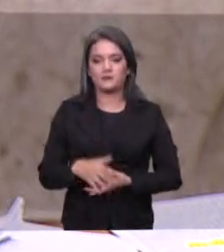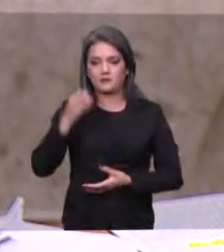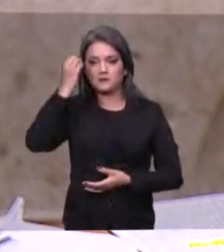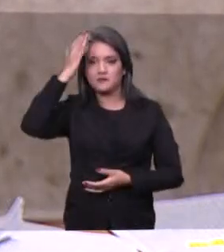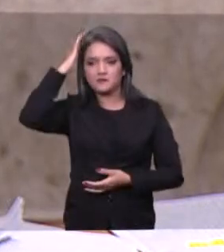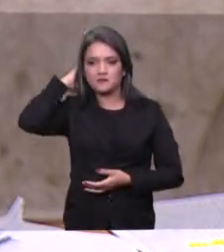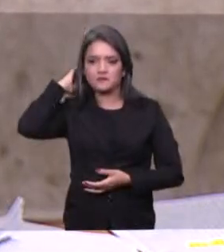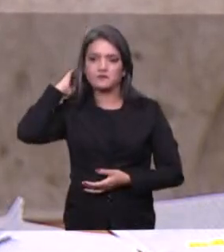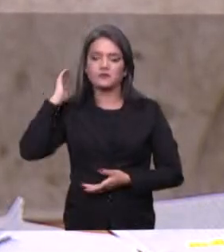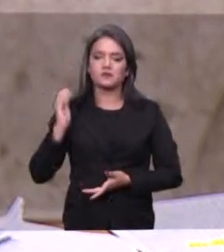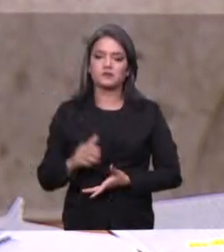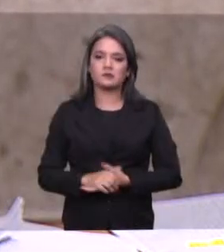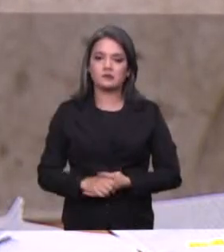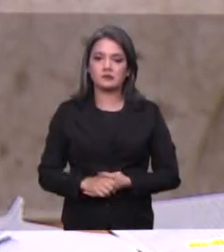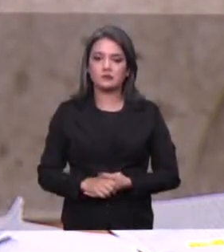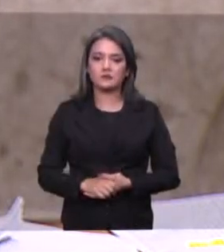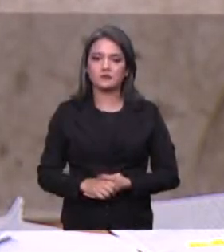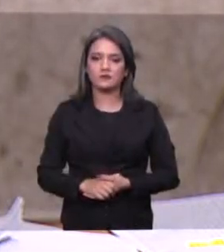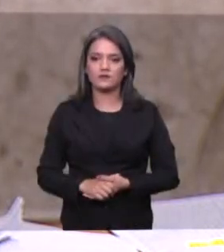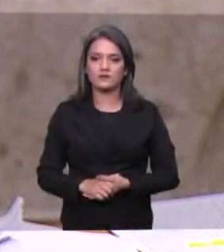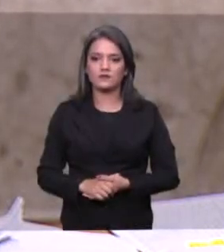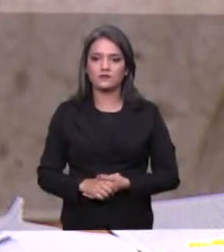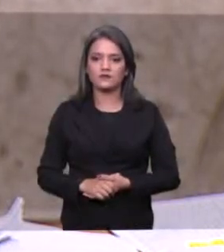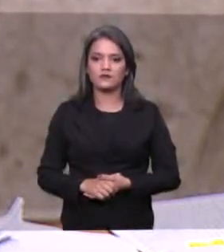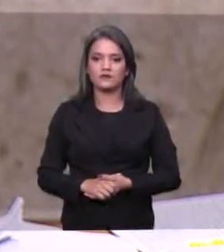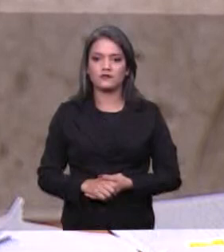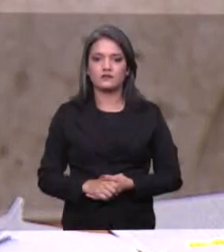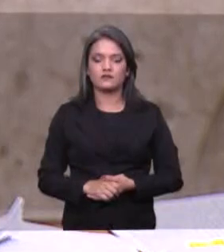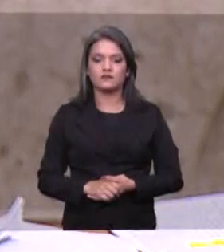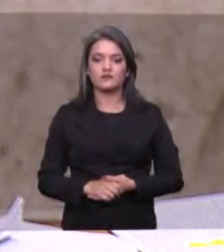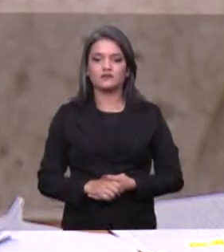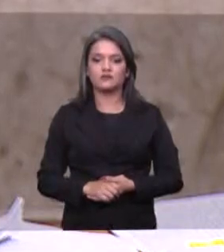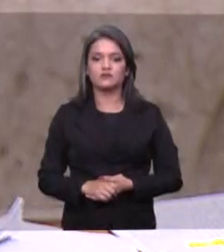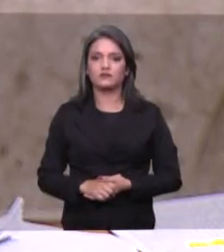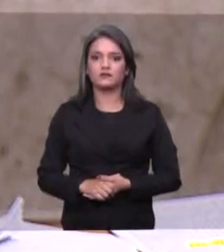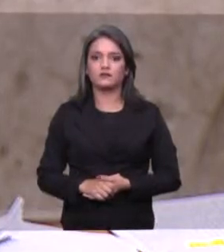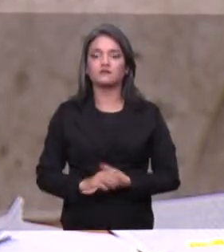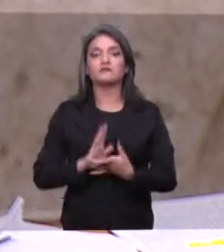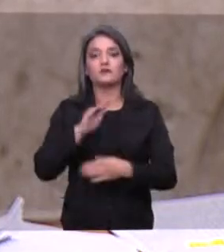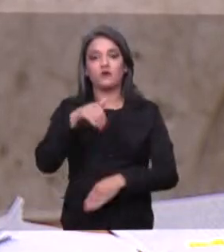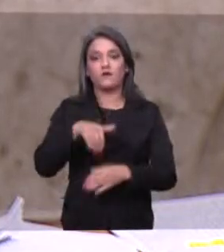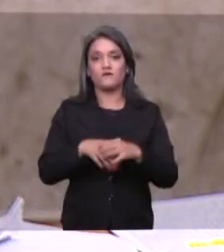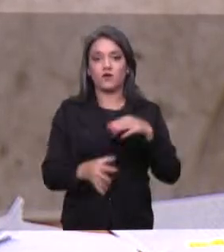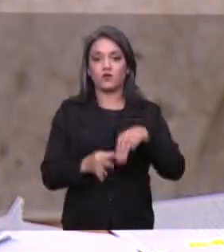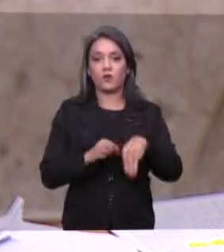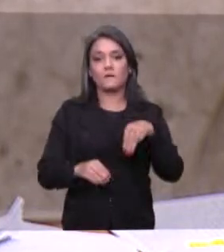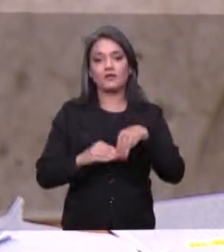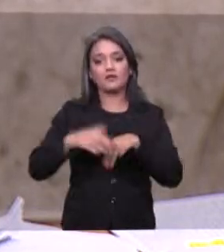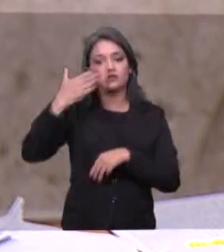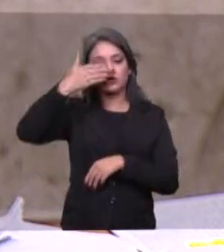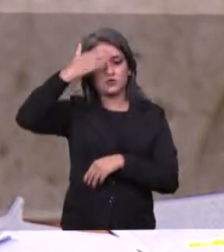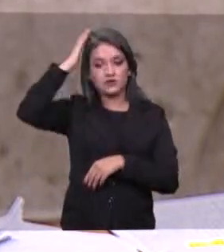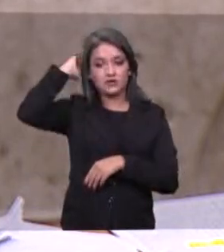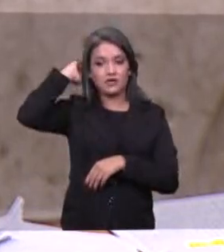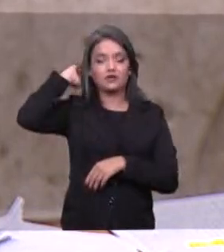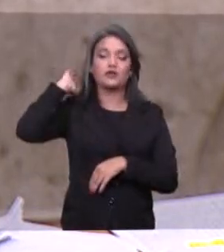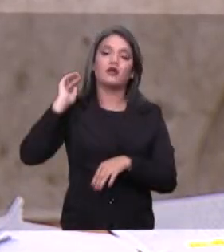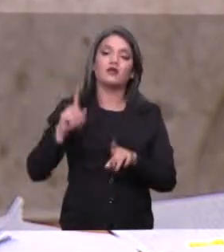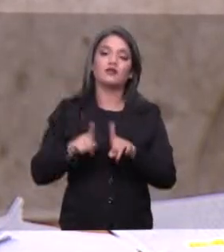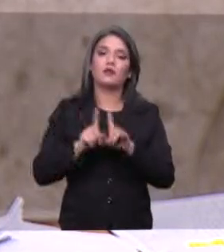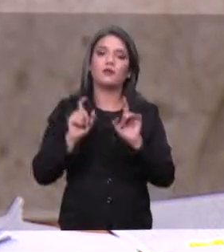Fux, no voto antes proferido. Do voto do ministro Zanin, também no sentido da